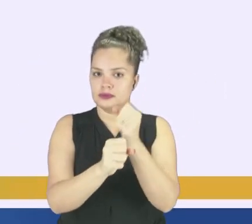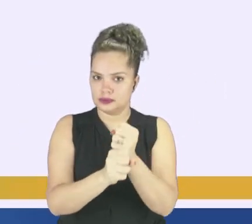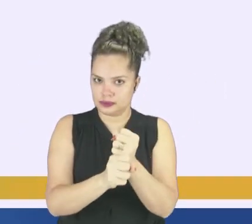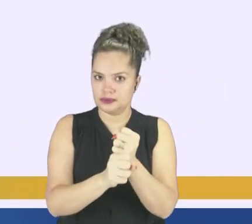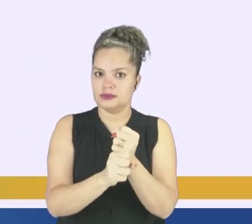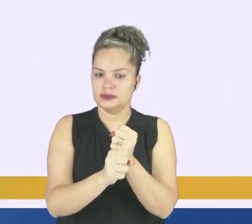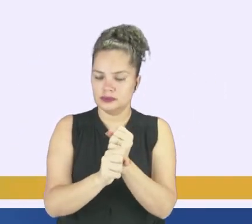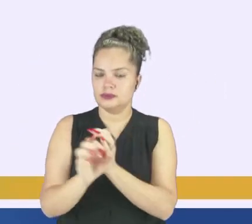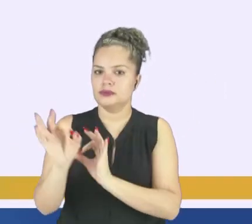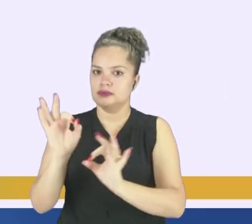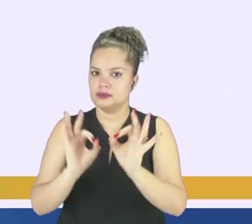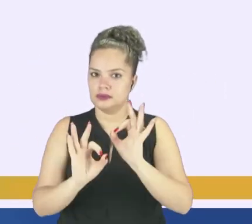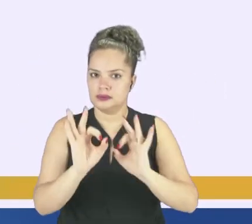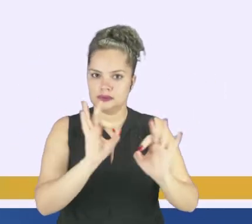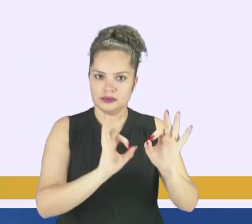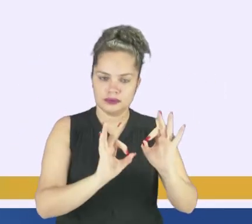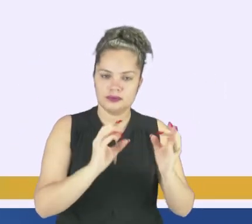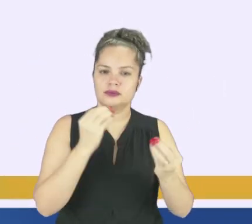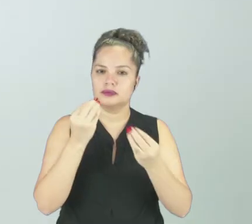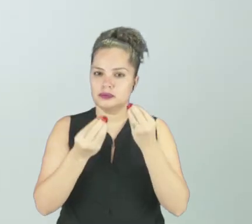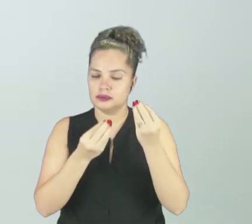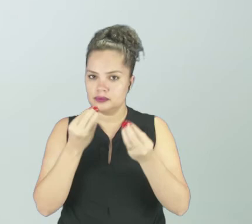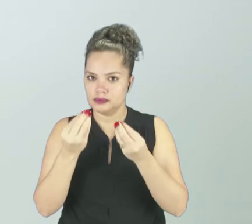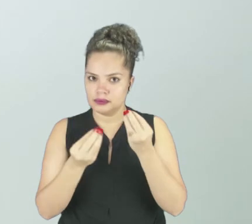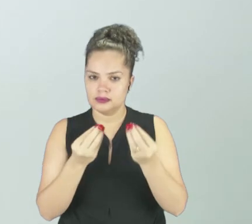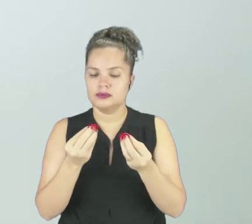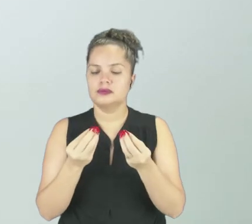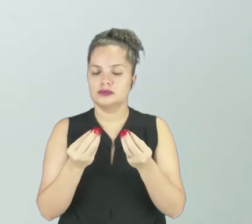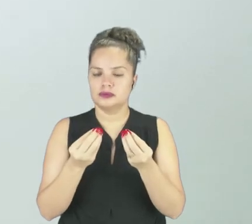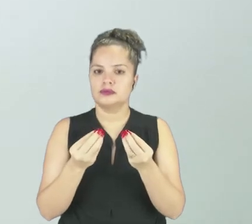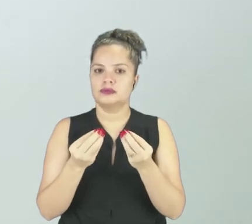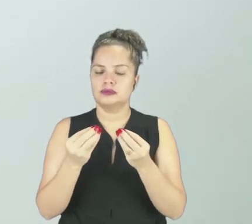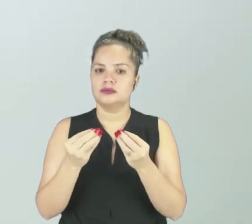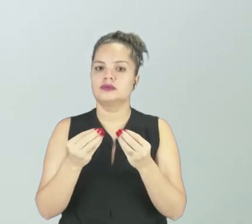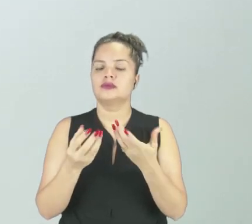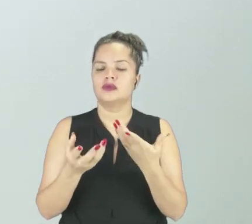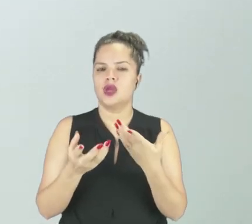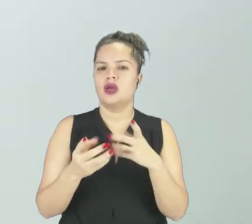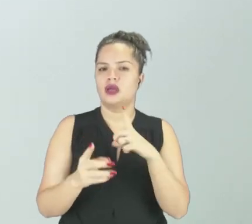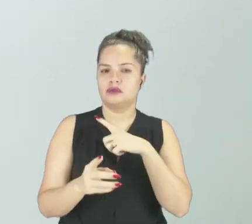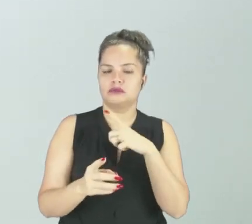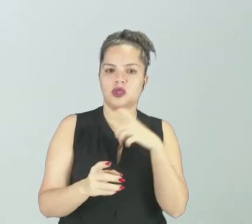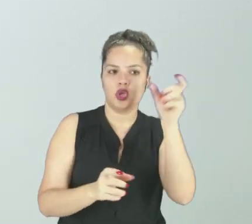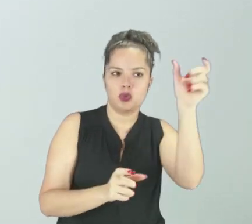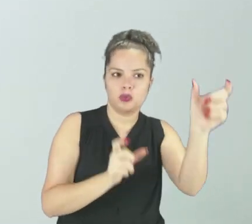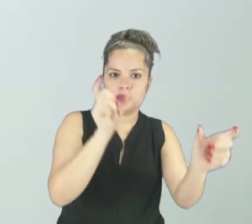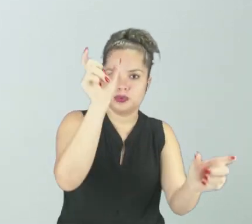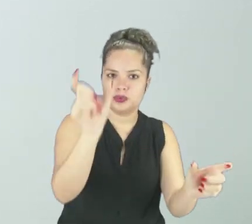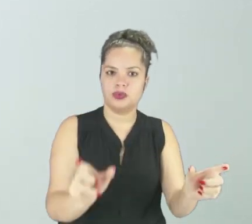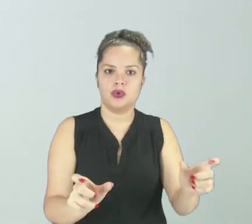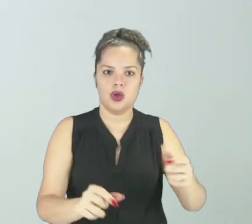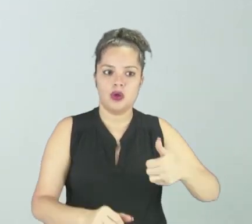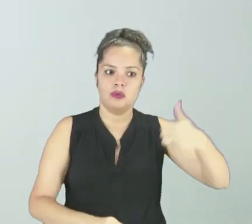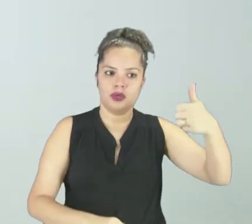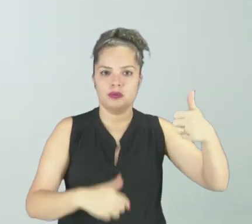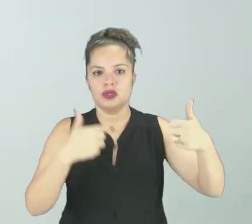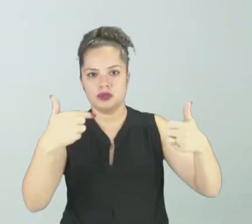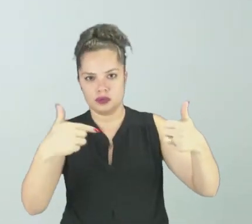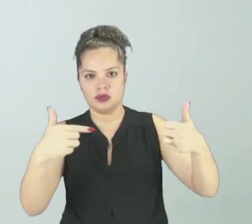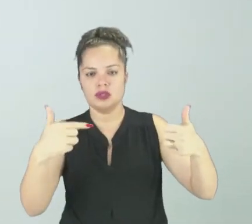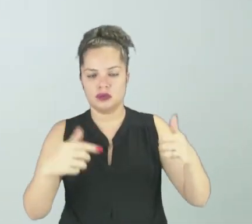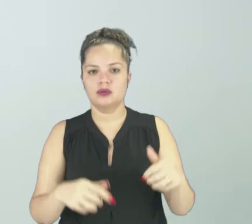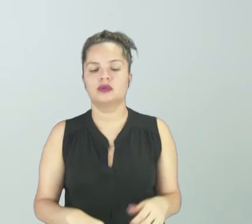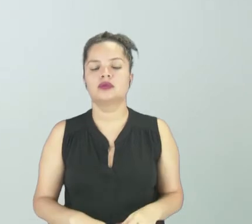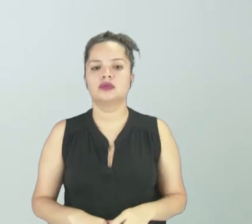as operações de produto que existe nesse termo, do segundo membro dessas equações.